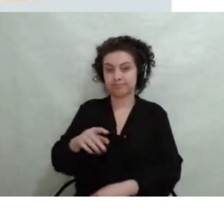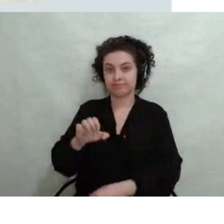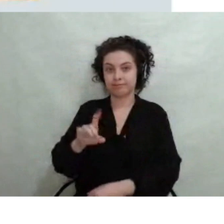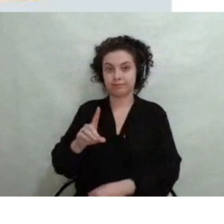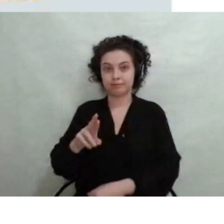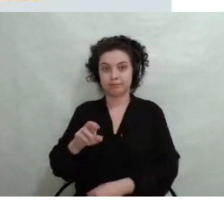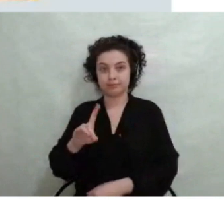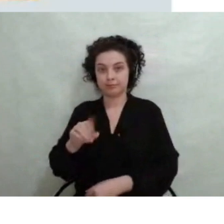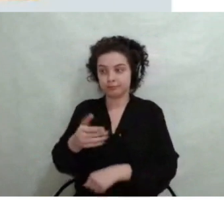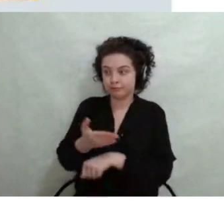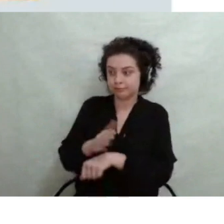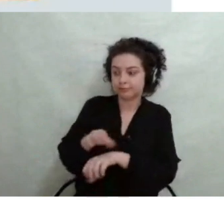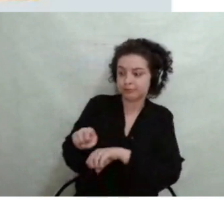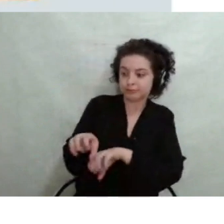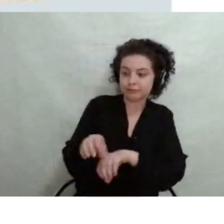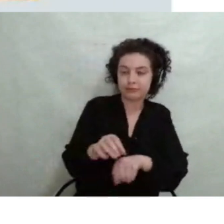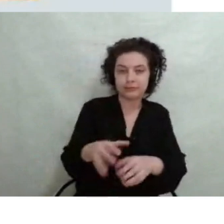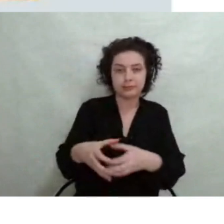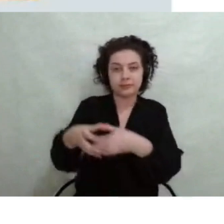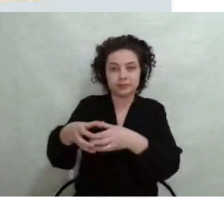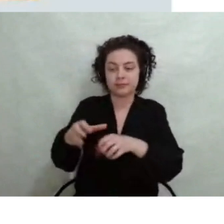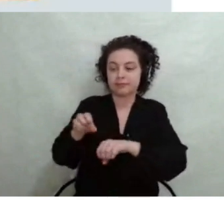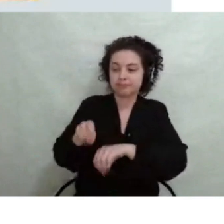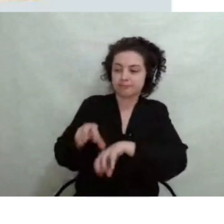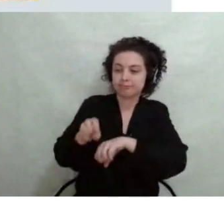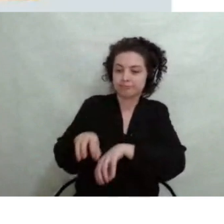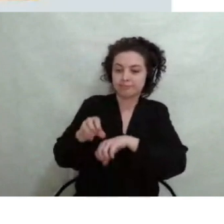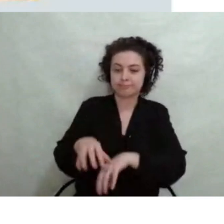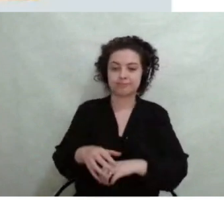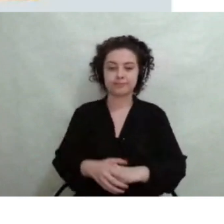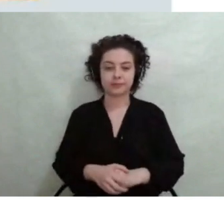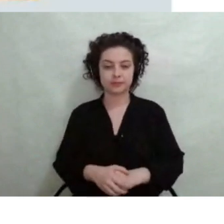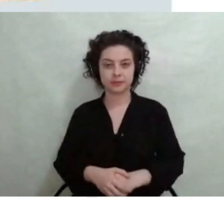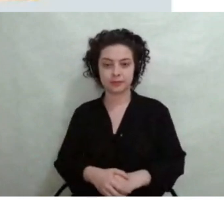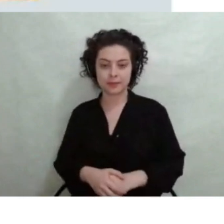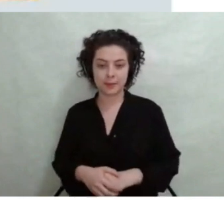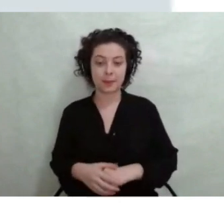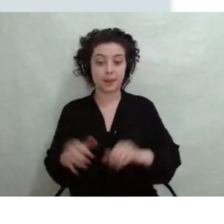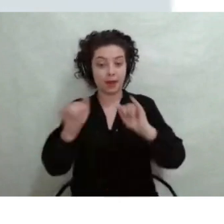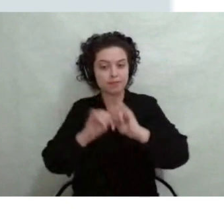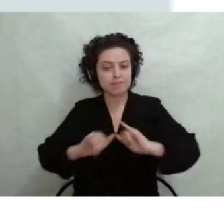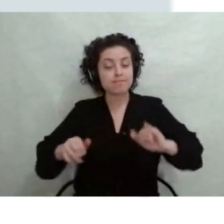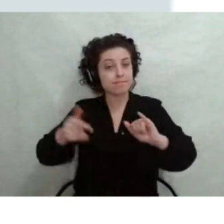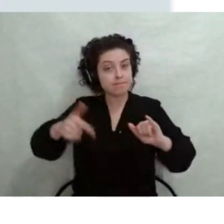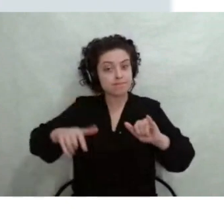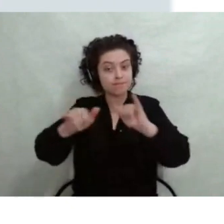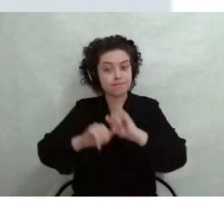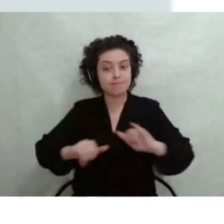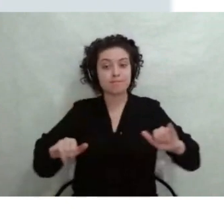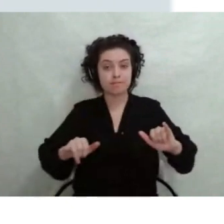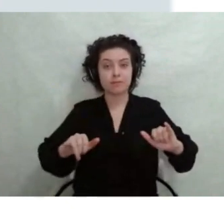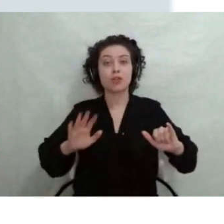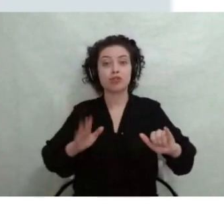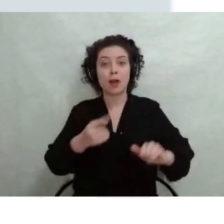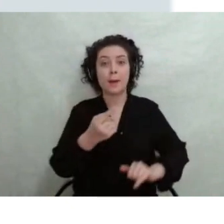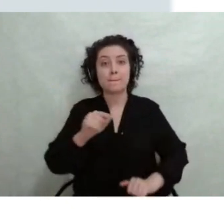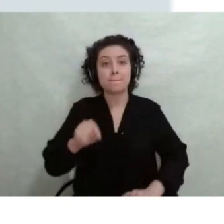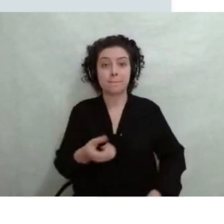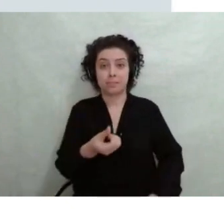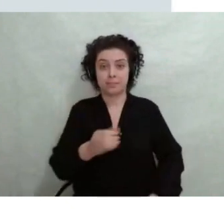treinando uma das equipes, ressaltando novamente 1.600 participantes,